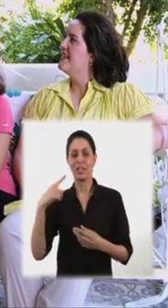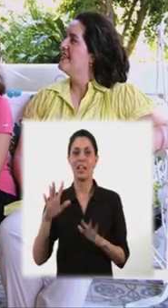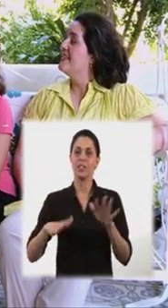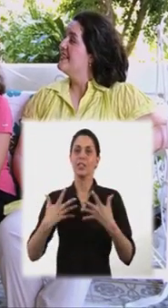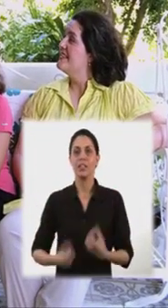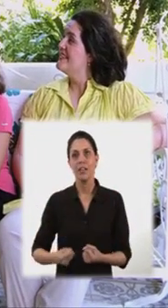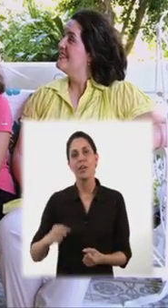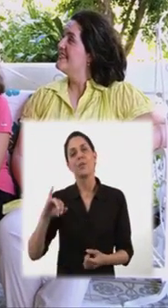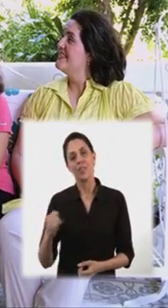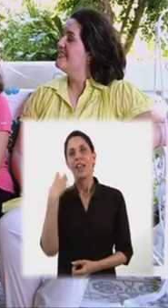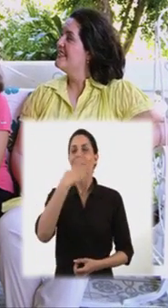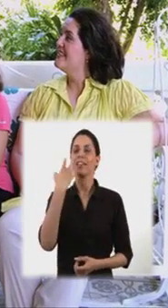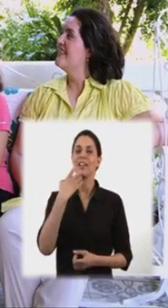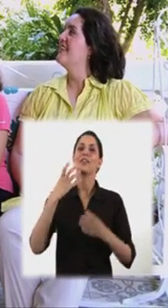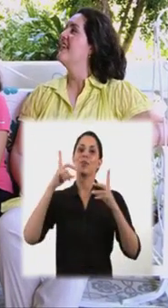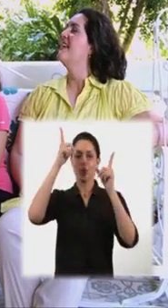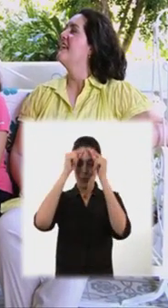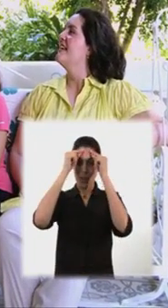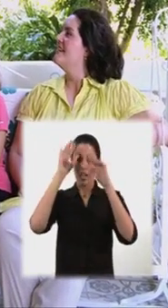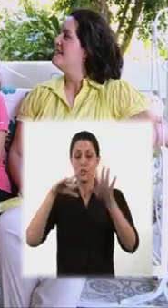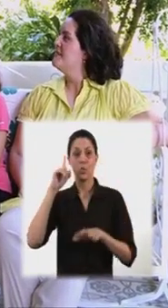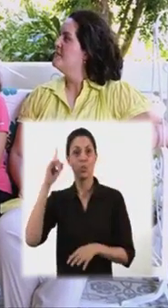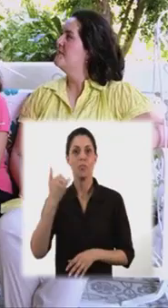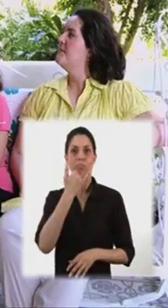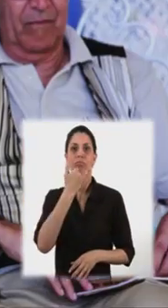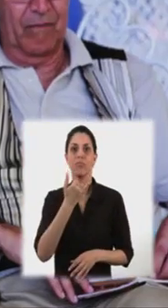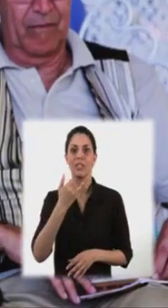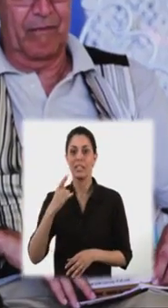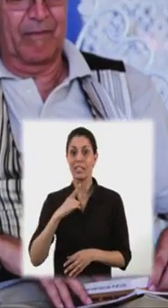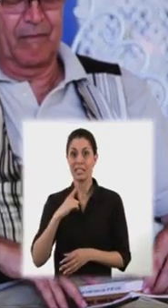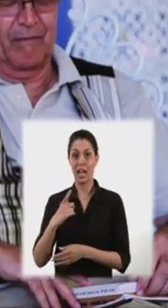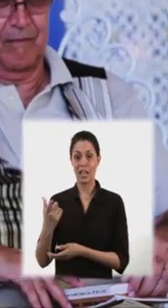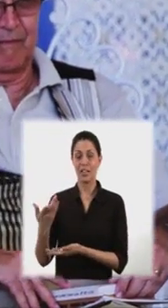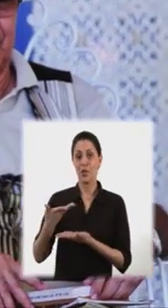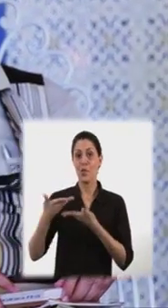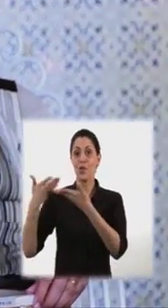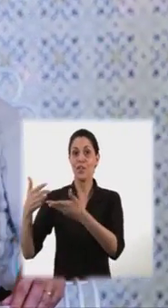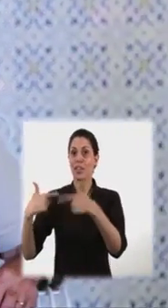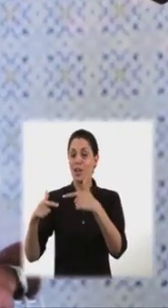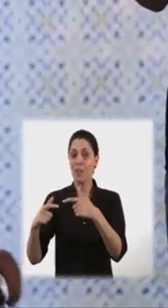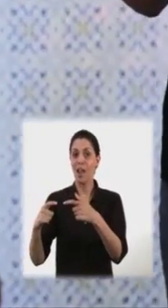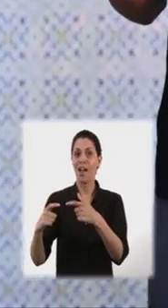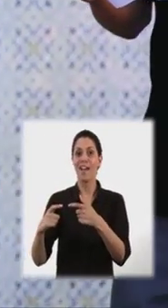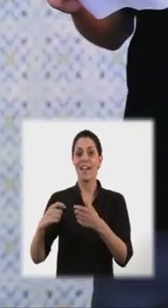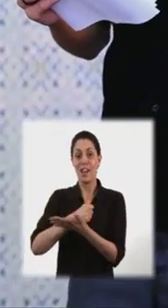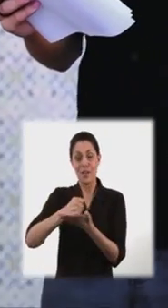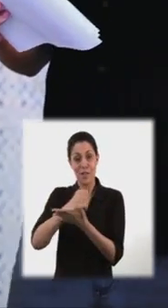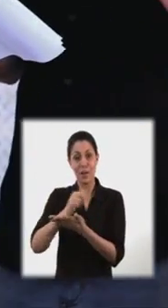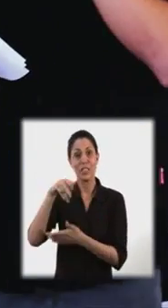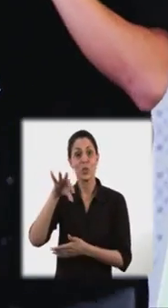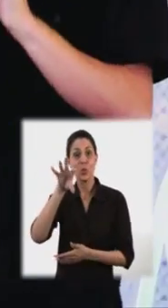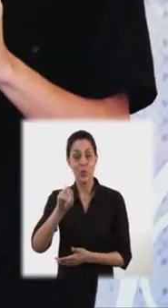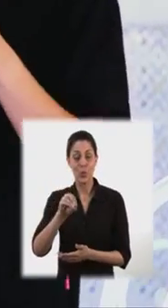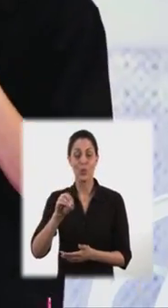estava cansado, cantava para descansar. Certo dia, finalmente, receberam uma proposta de trabalhar na farmácia de seu Antônio da Costa.